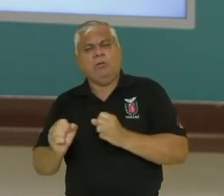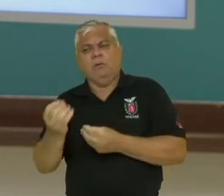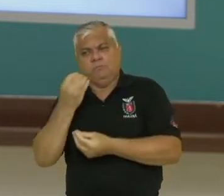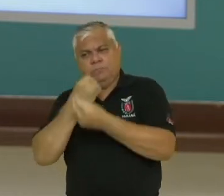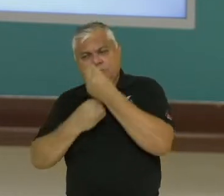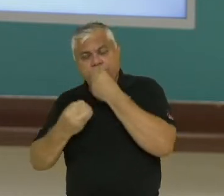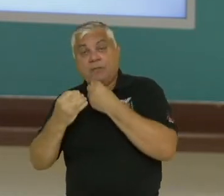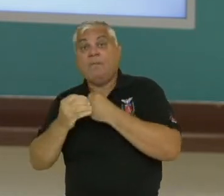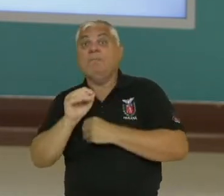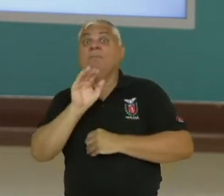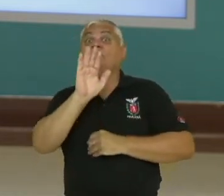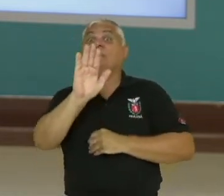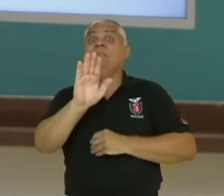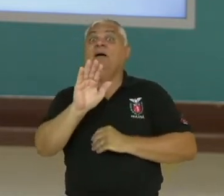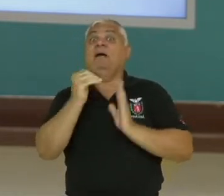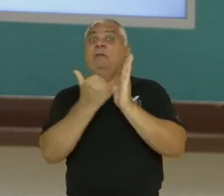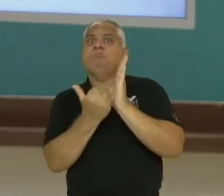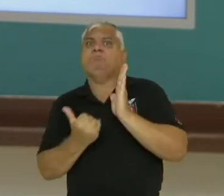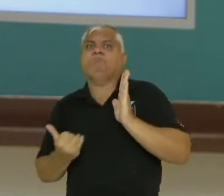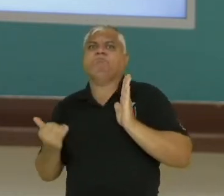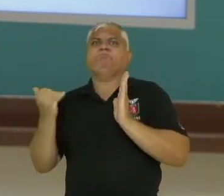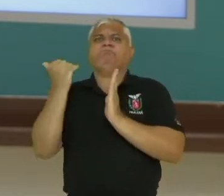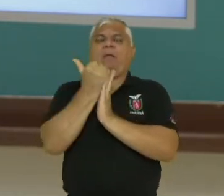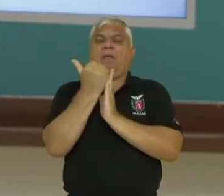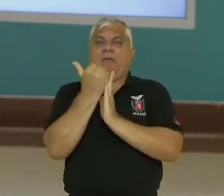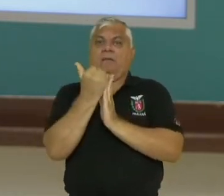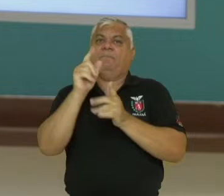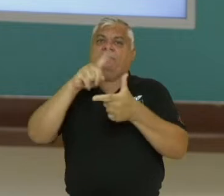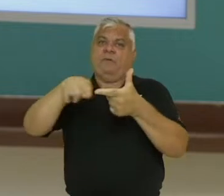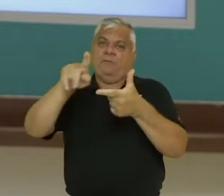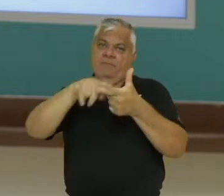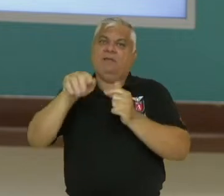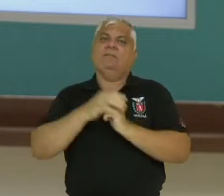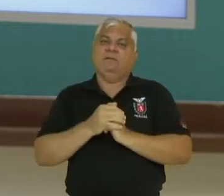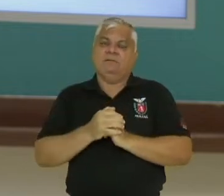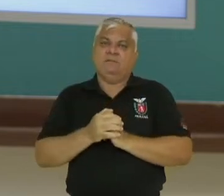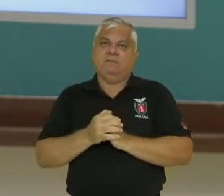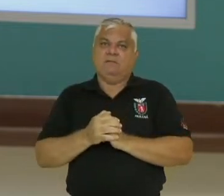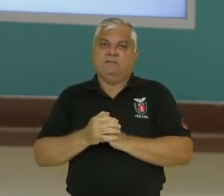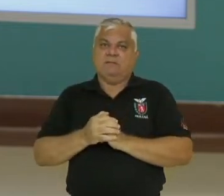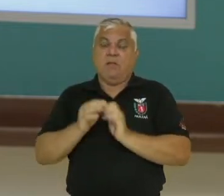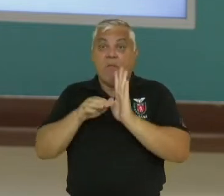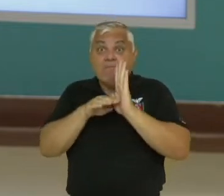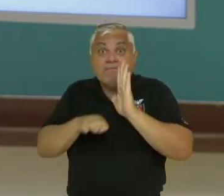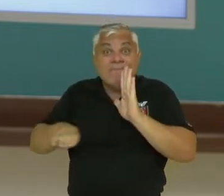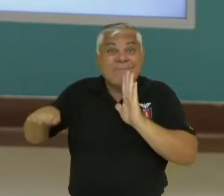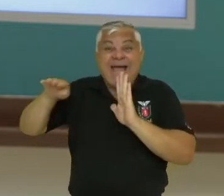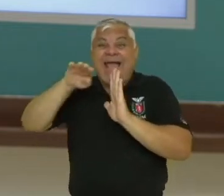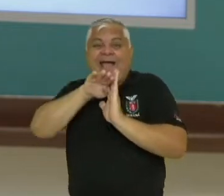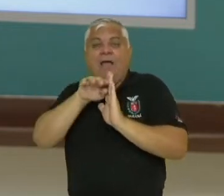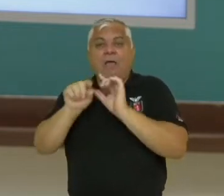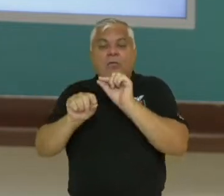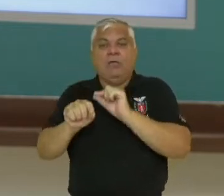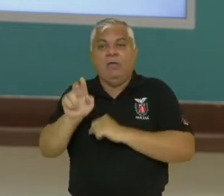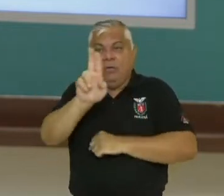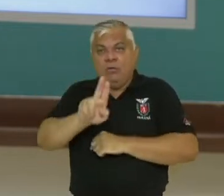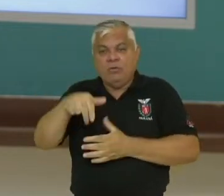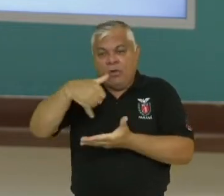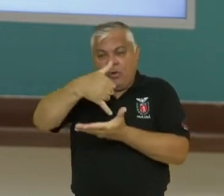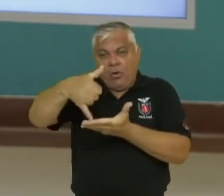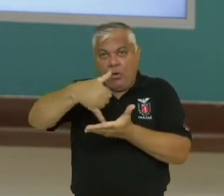O problema está no excesso, na grande quantidade, e quando eu uso essa